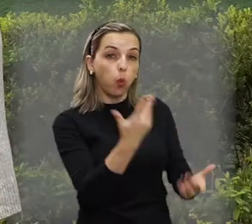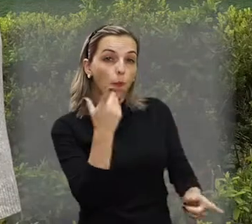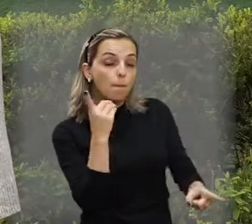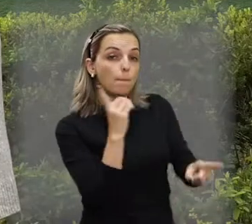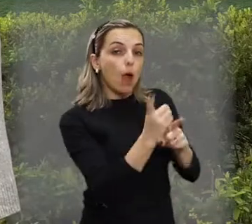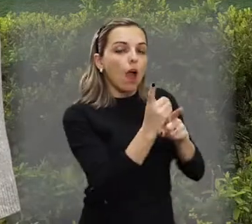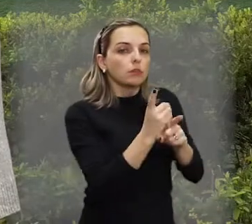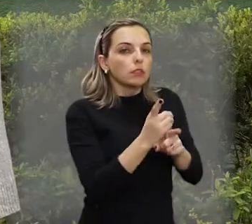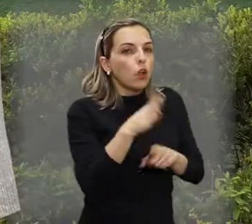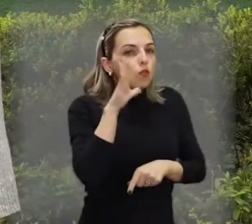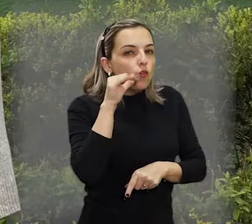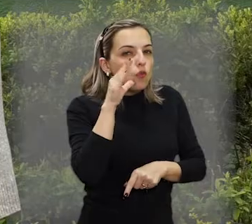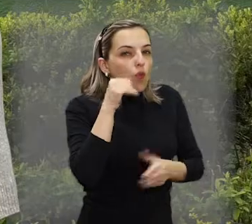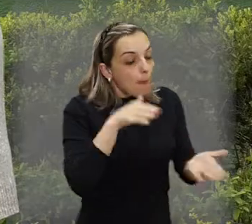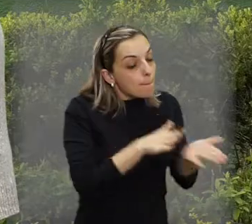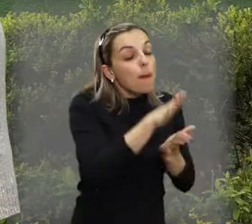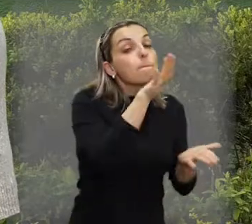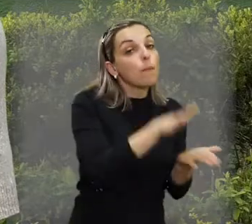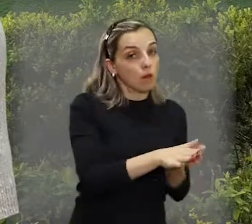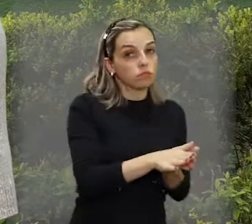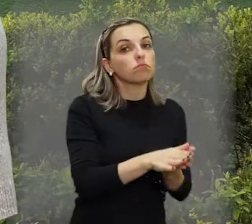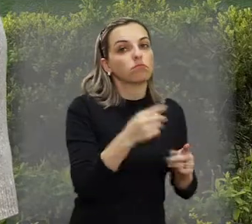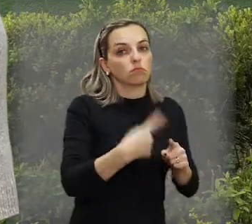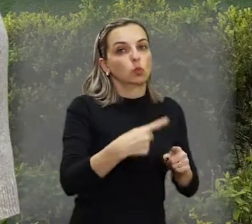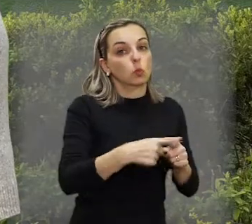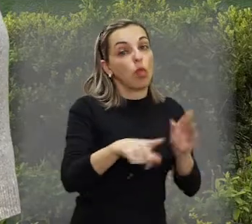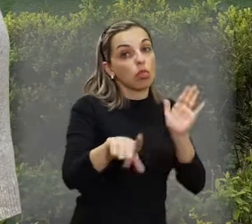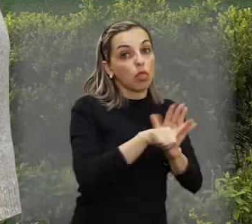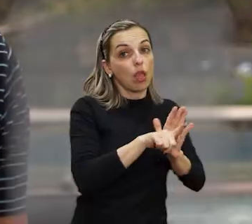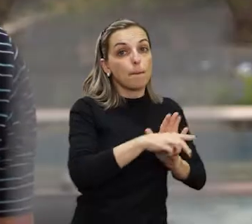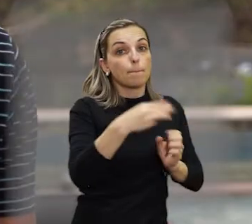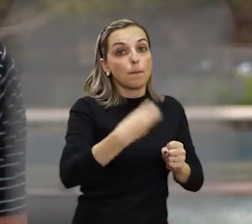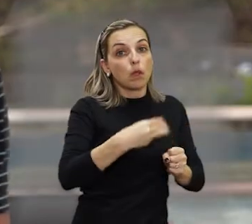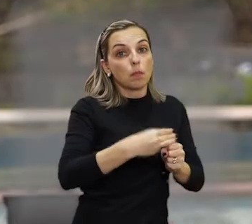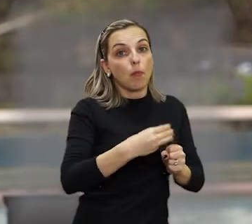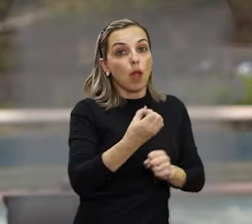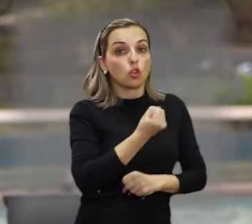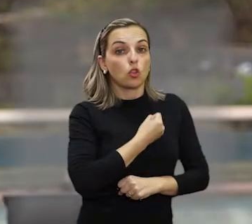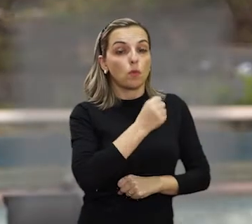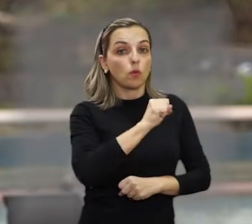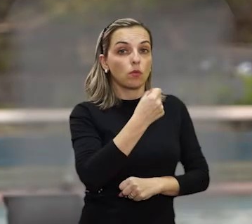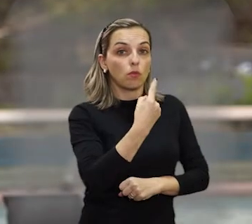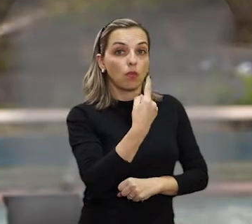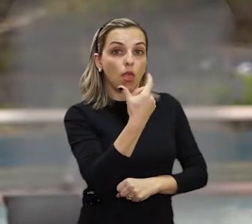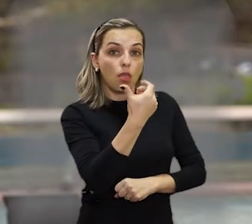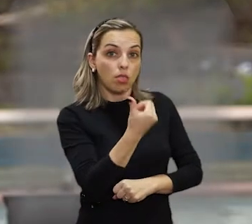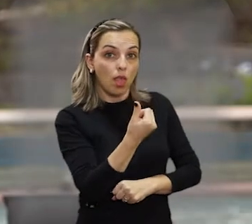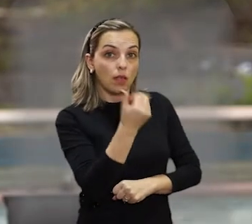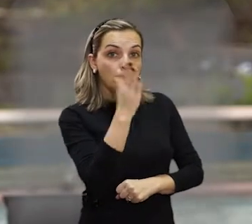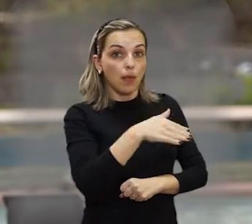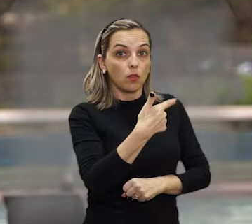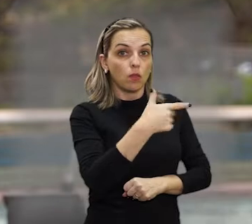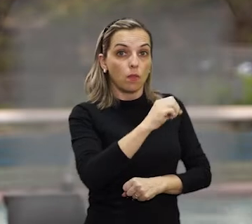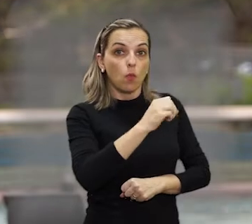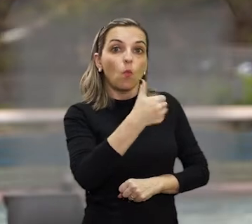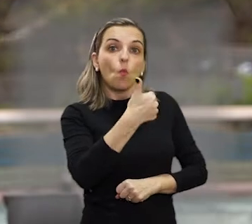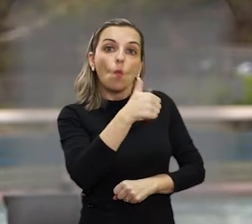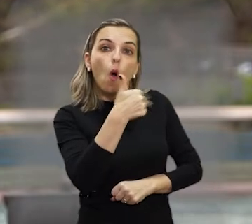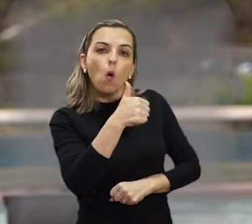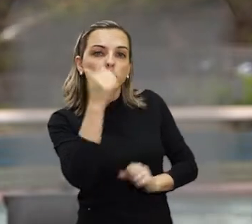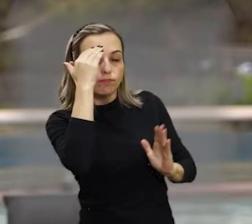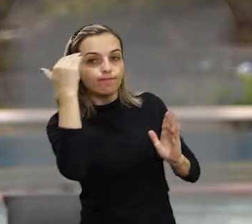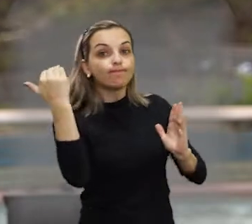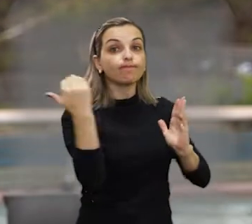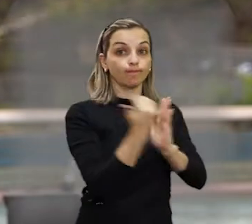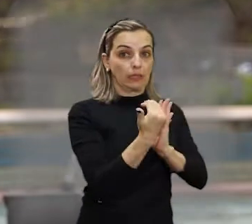fiscais identificam essas áreas queimadas e, com base numa lei municipal, que é a Lei 816 de 2011, eles aplicam